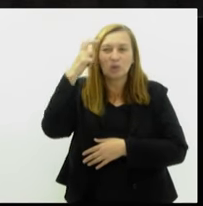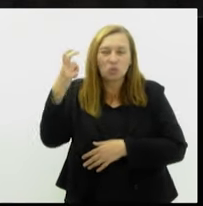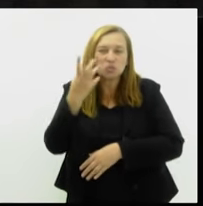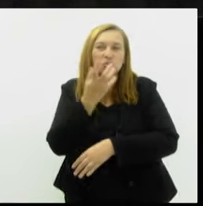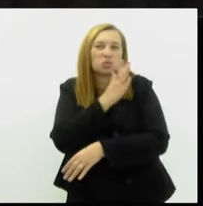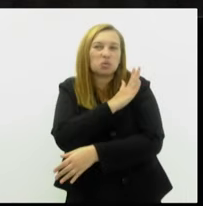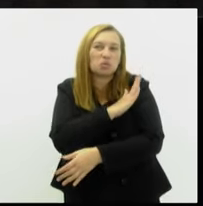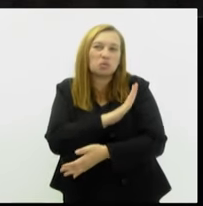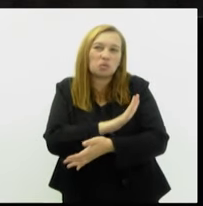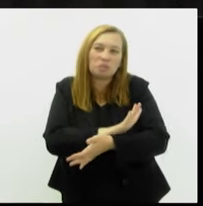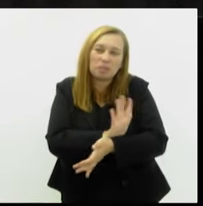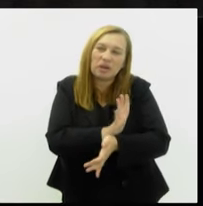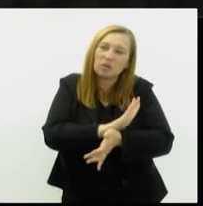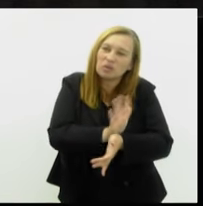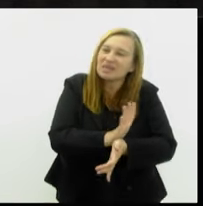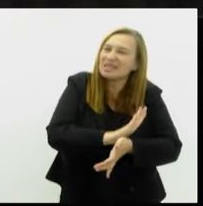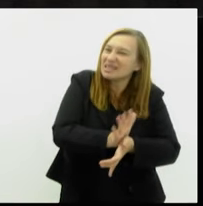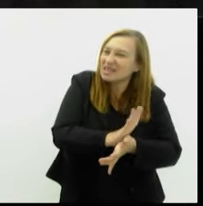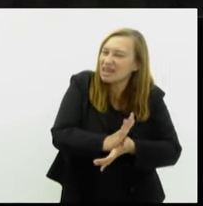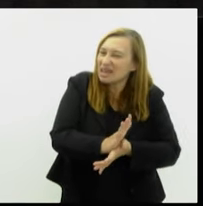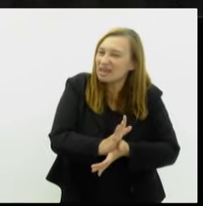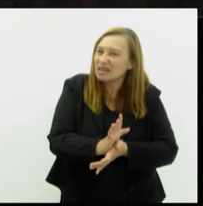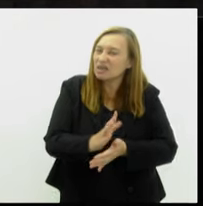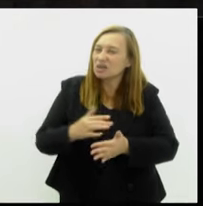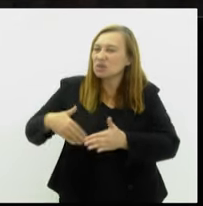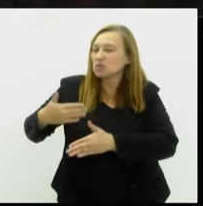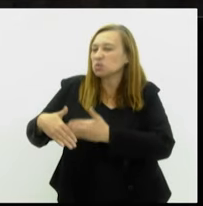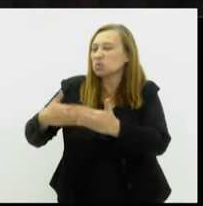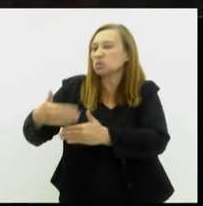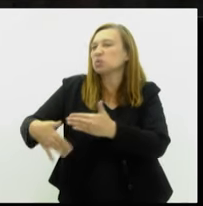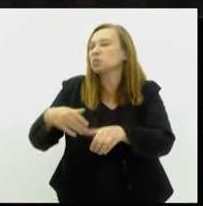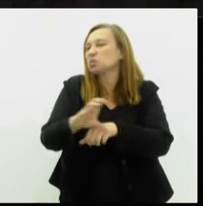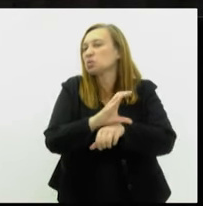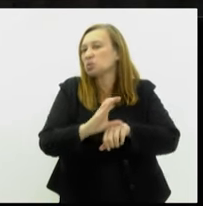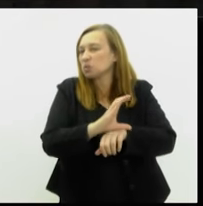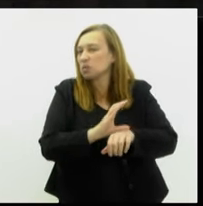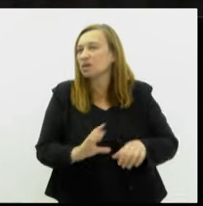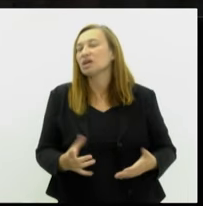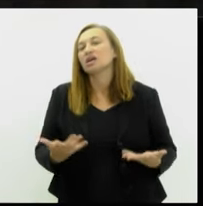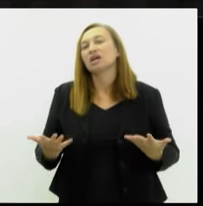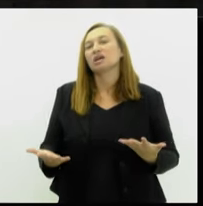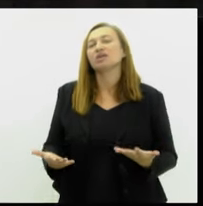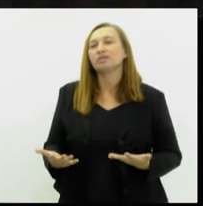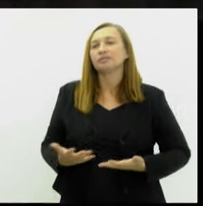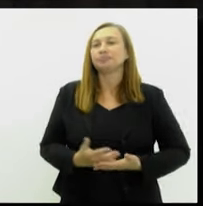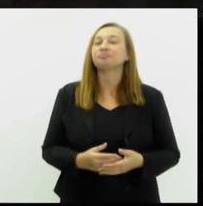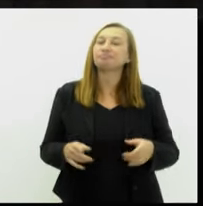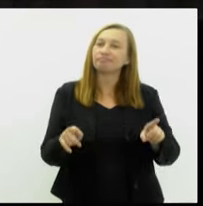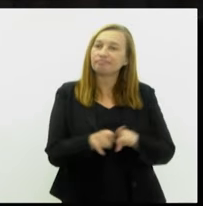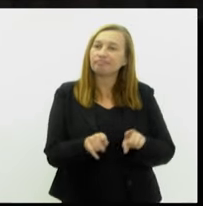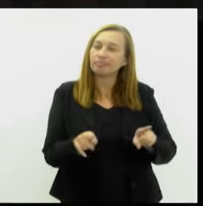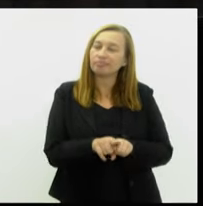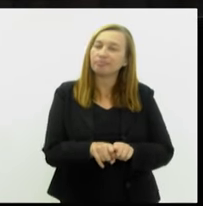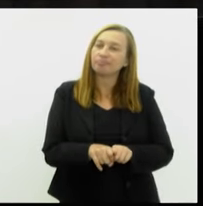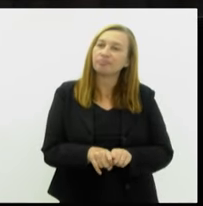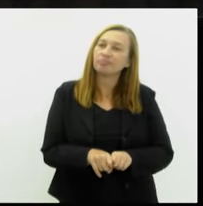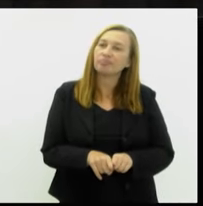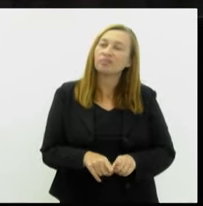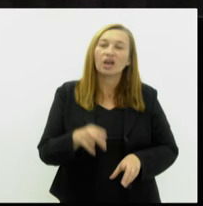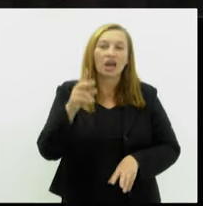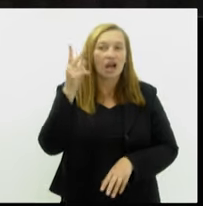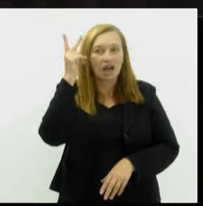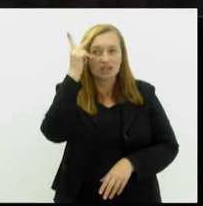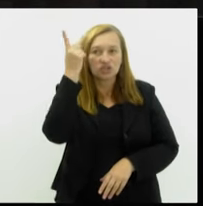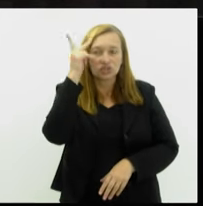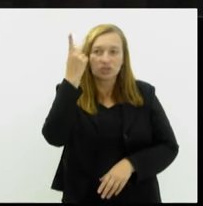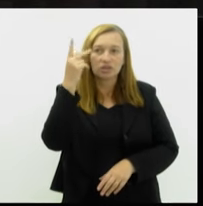preconceito ao longo das nossas constituições, a gente desvenda também a história do nosso